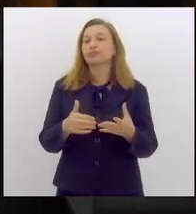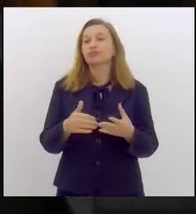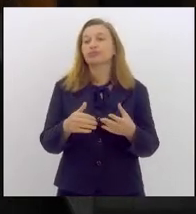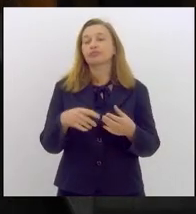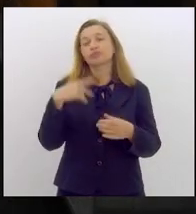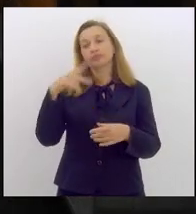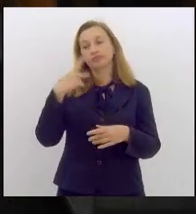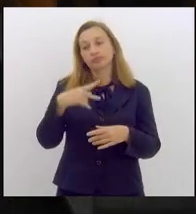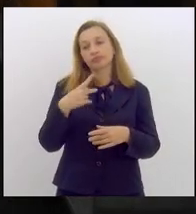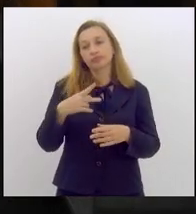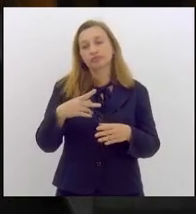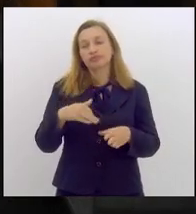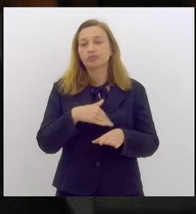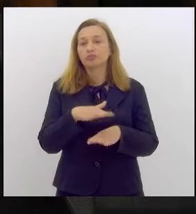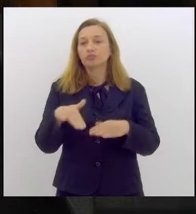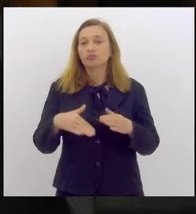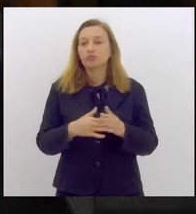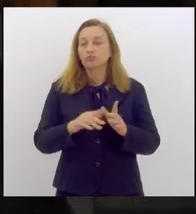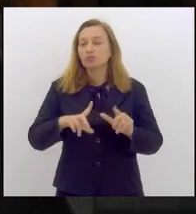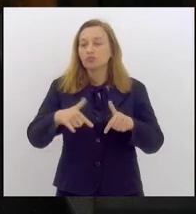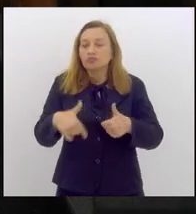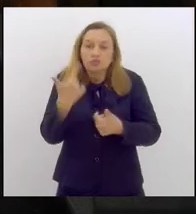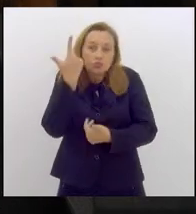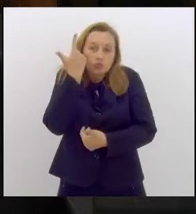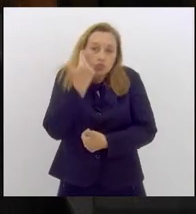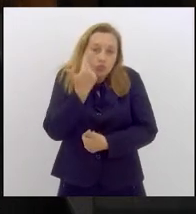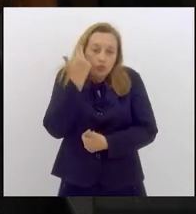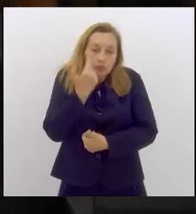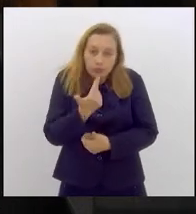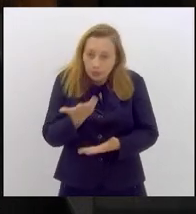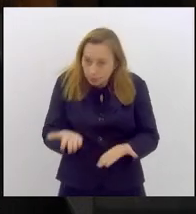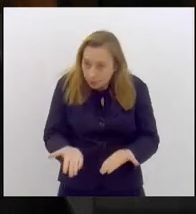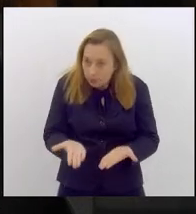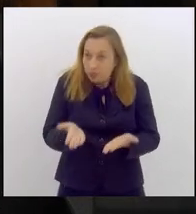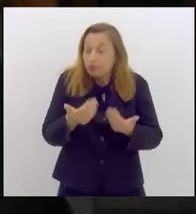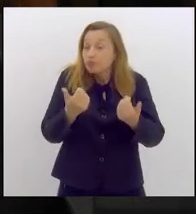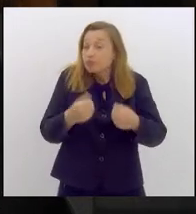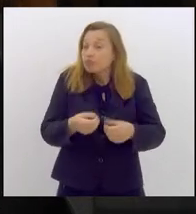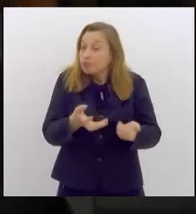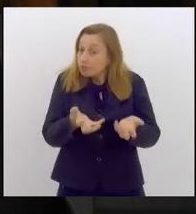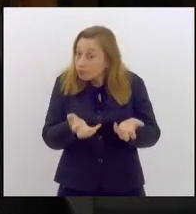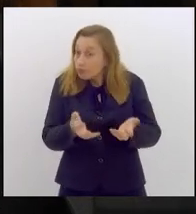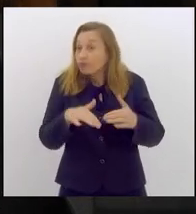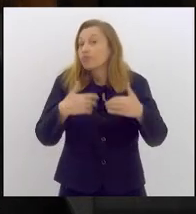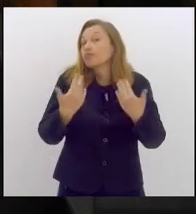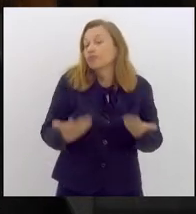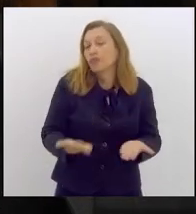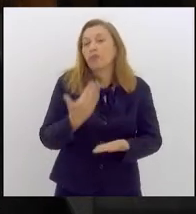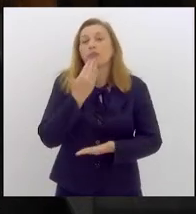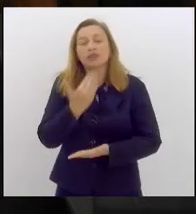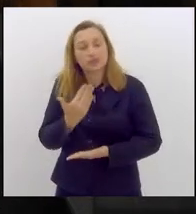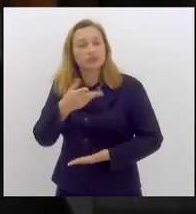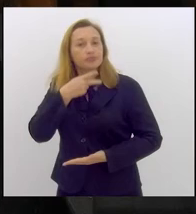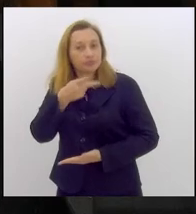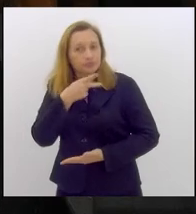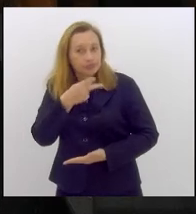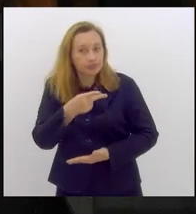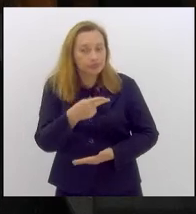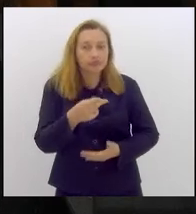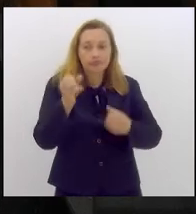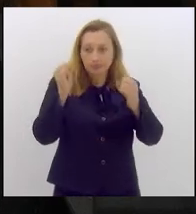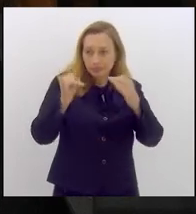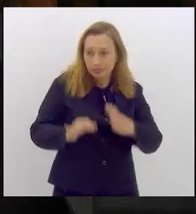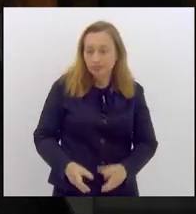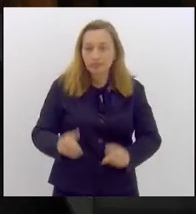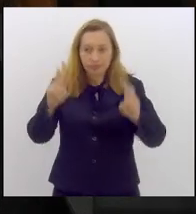a Assembleia funcionando na sua plenitude. Basta querer. Então, pedi para falar, para realçar essa